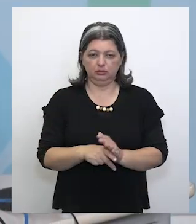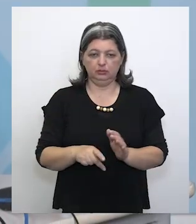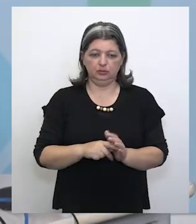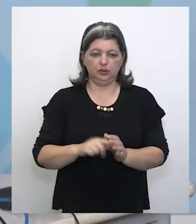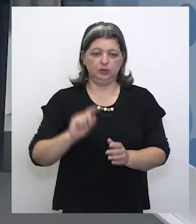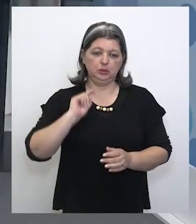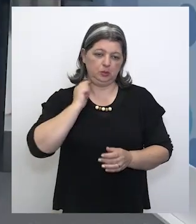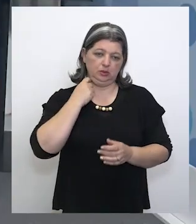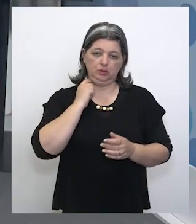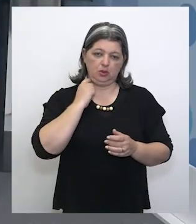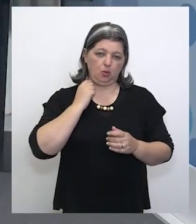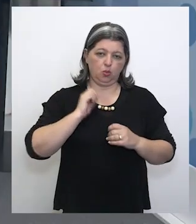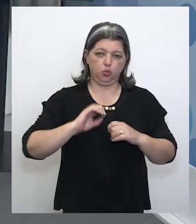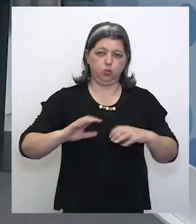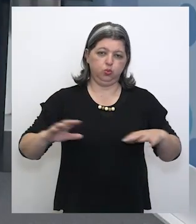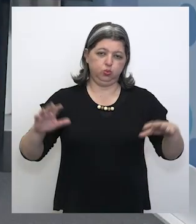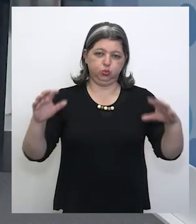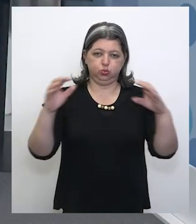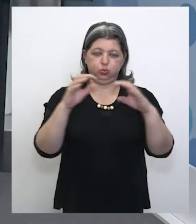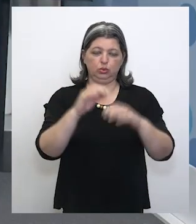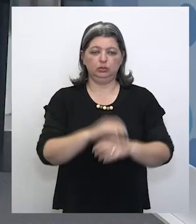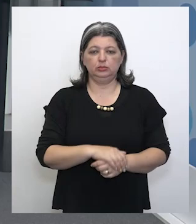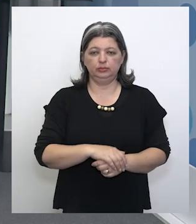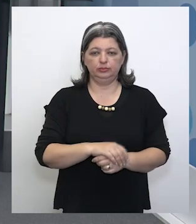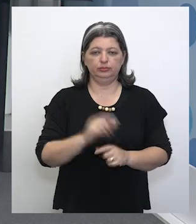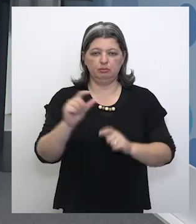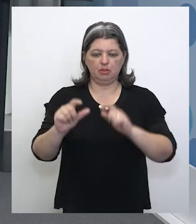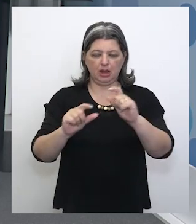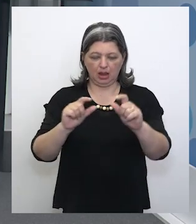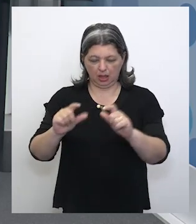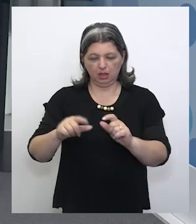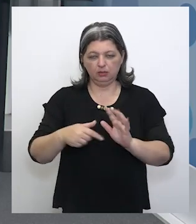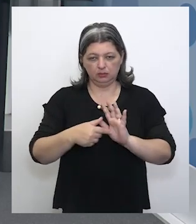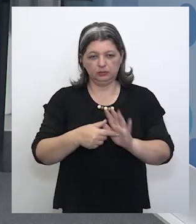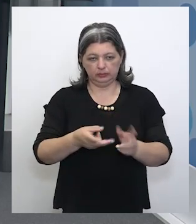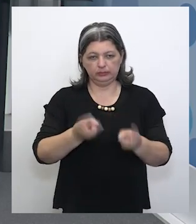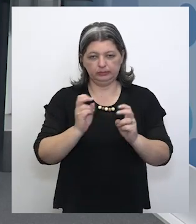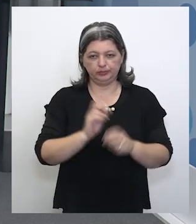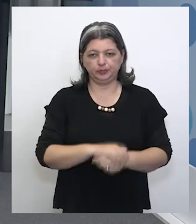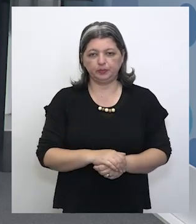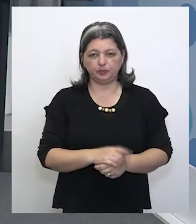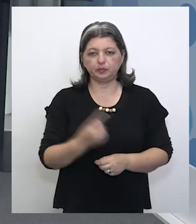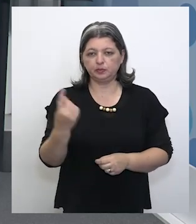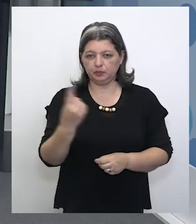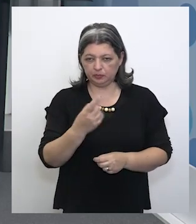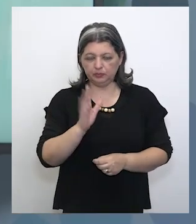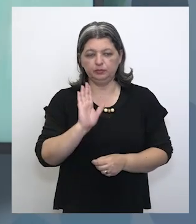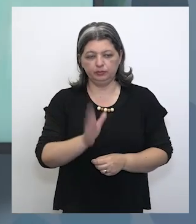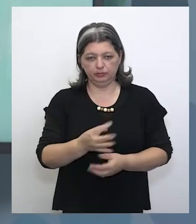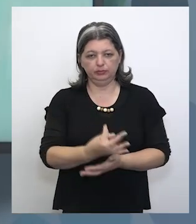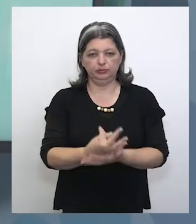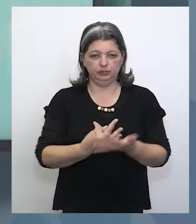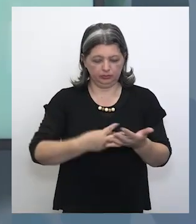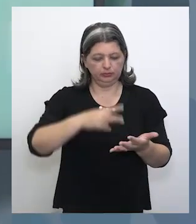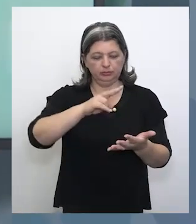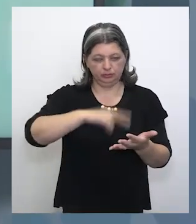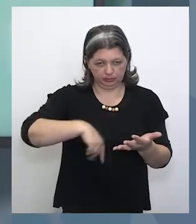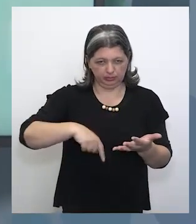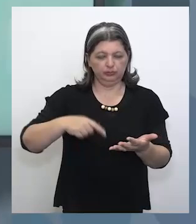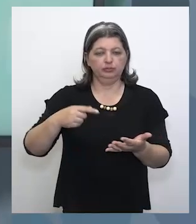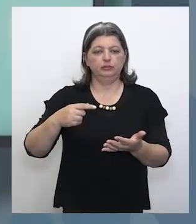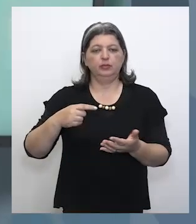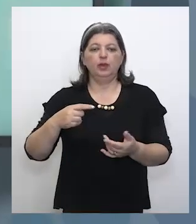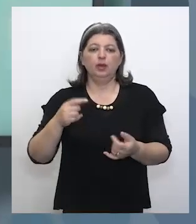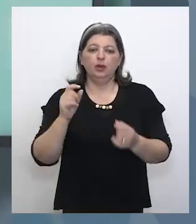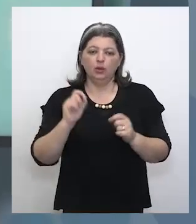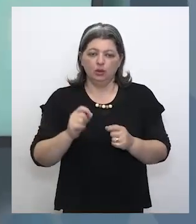Giovana. That's it, ok? Então, tem várias palavrinhas aí que vão subindo. Tranquilo, primeira parte do texto, já lemos, achamos as palavras cognatas,